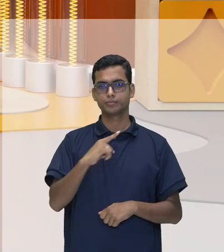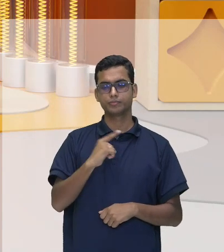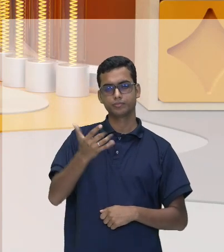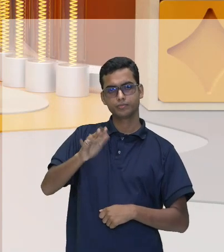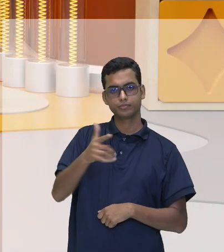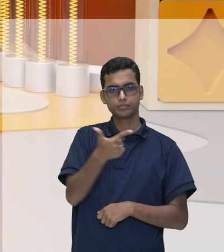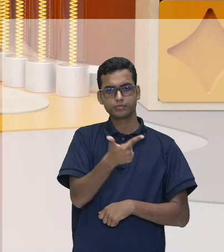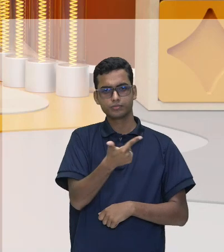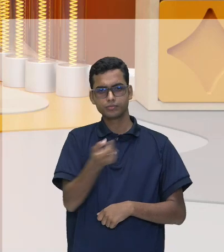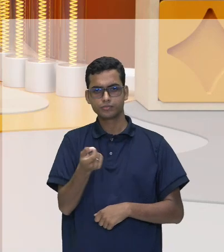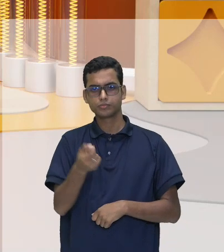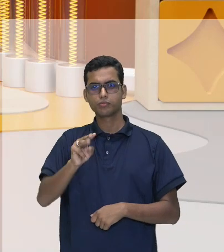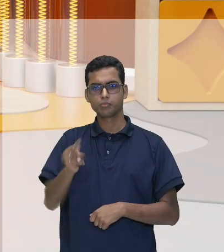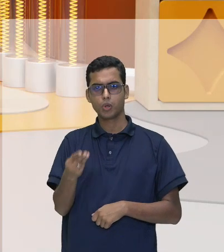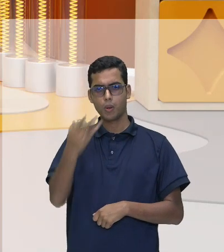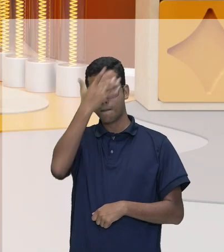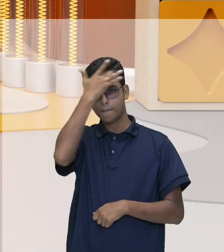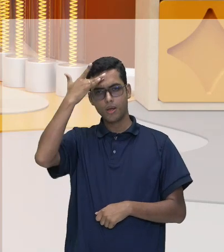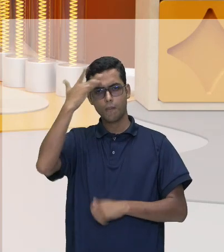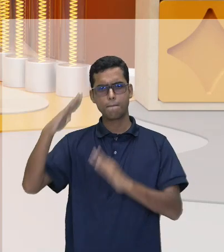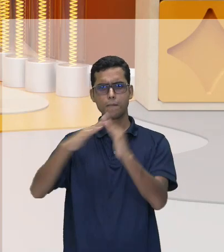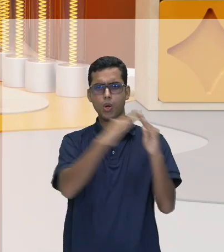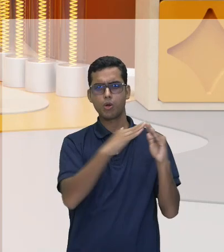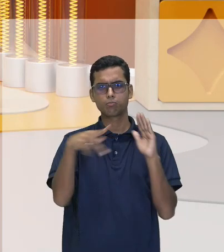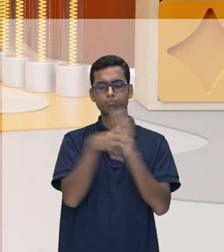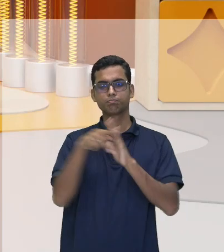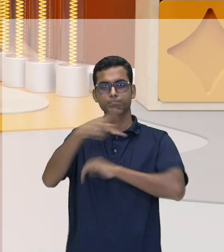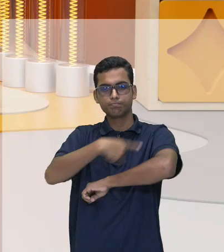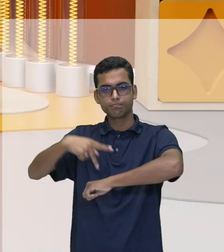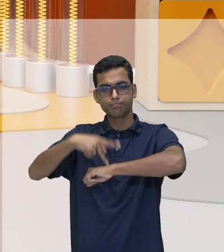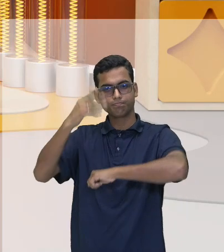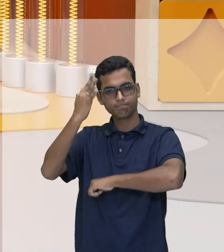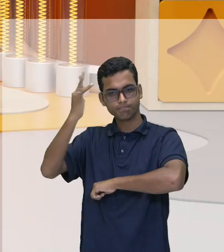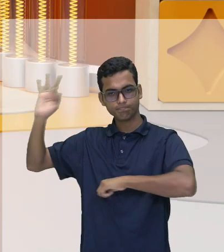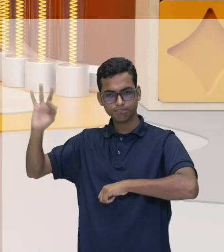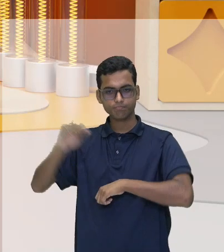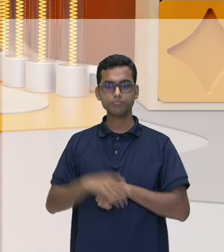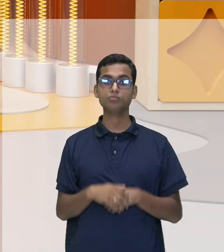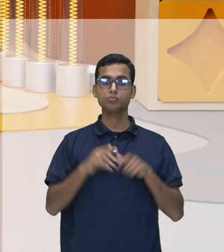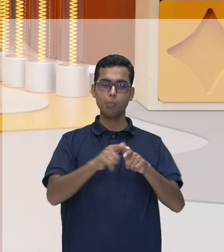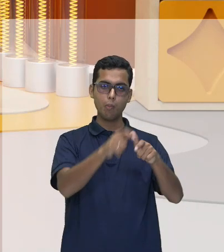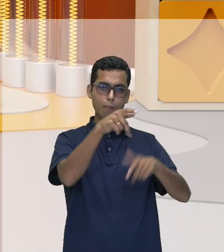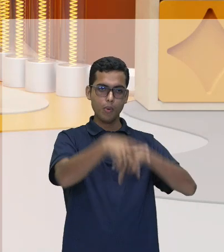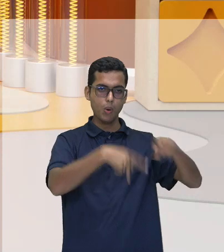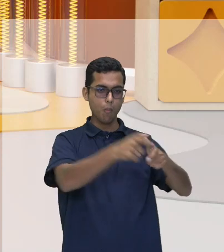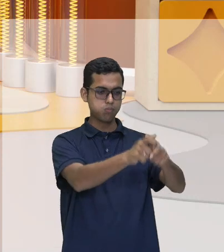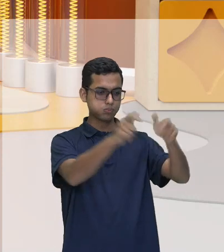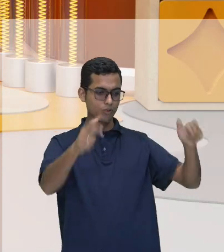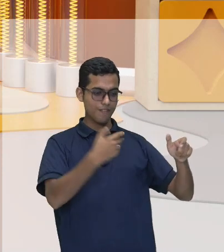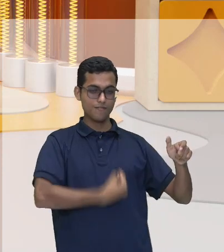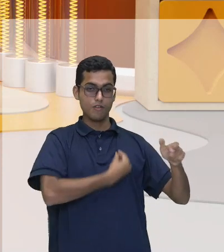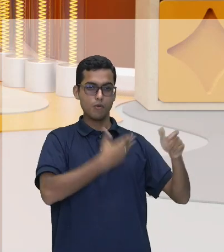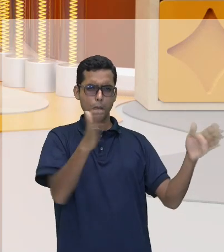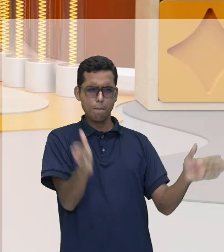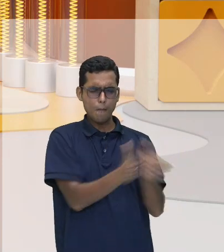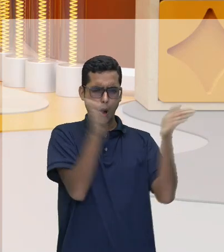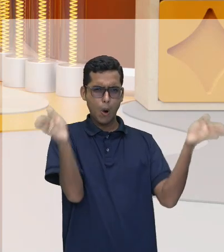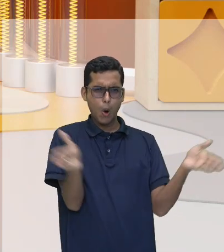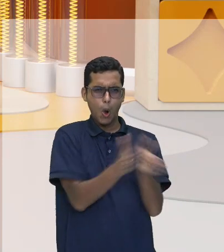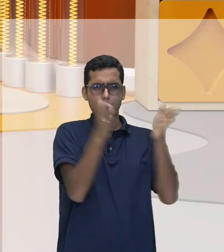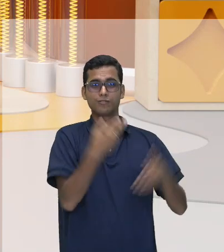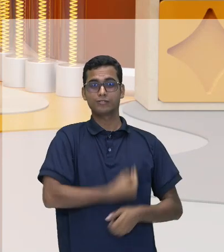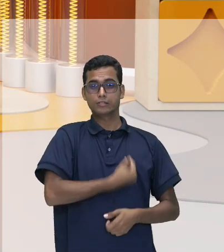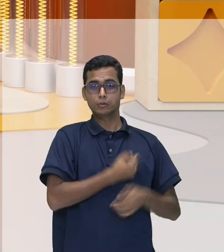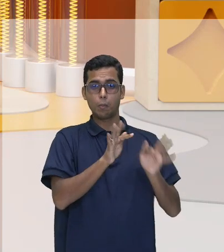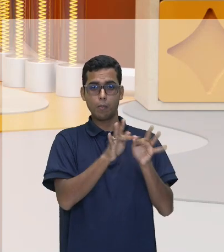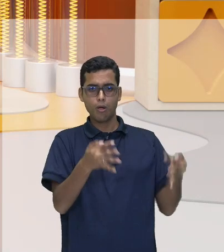vai evidenciar, vai enfatizar essas injustiças sociais, isso vai fazer com que o pensamento da sociedade